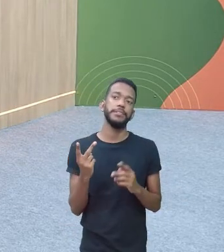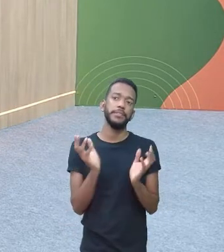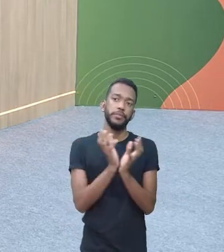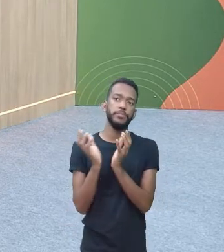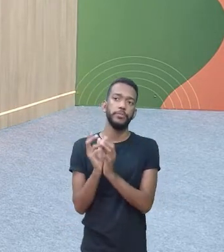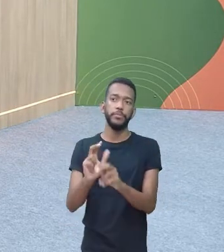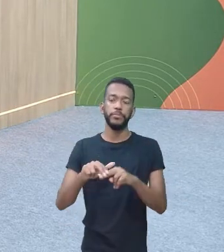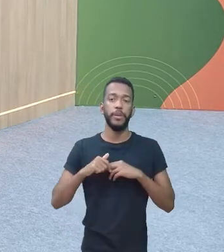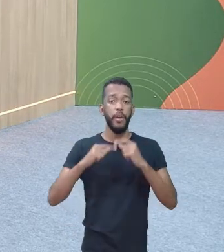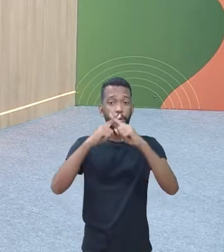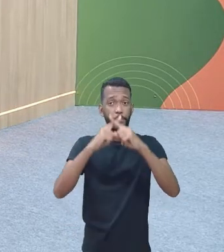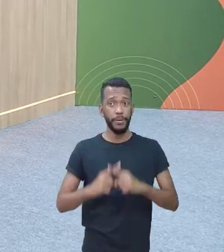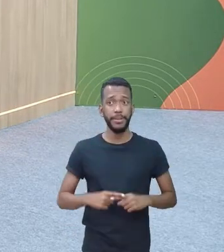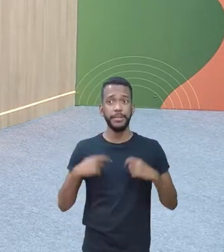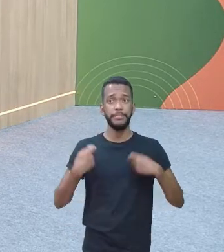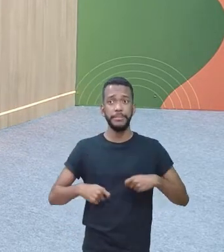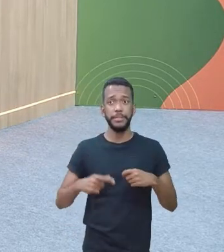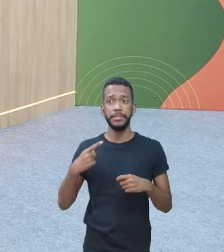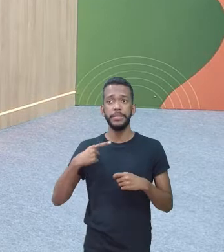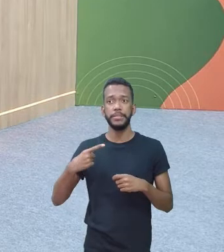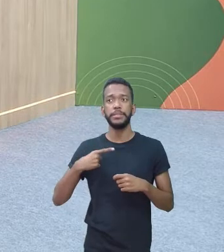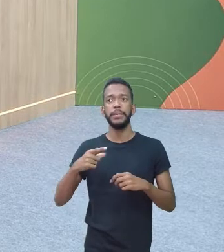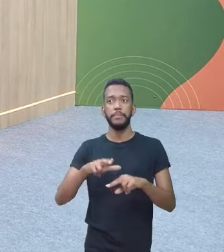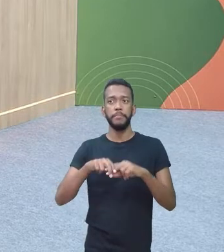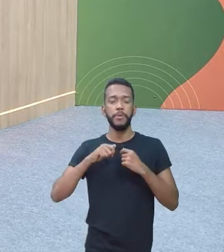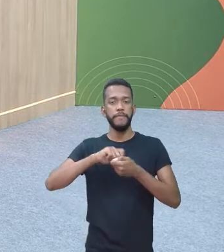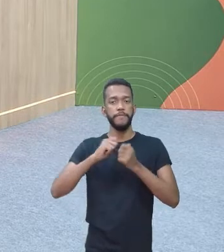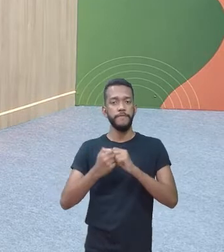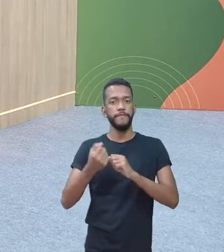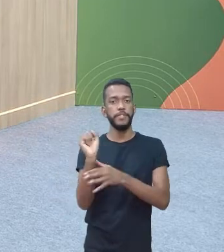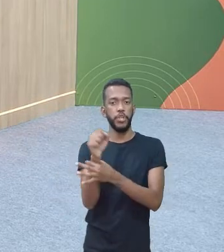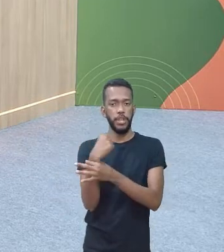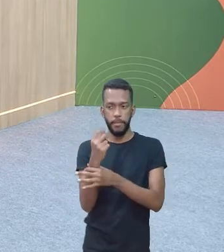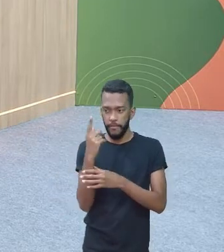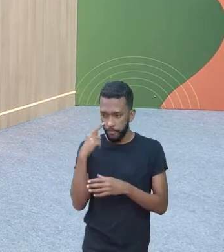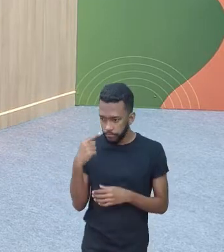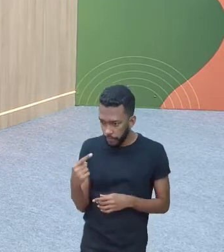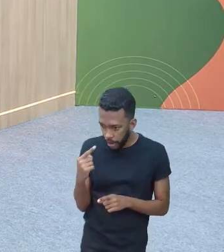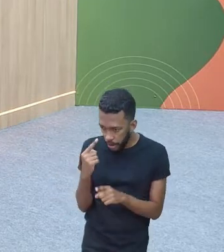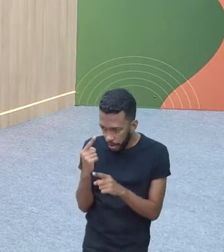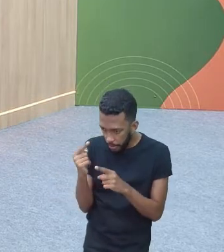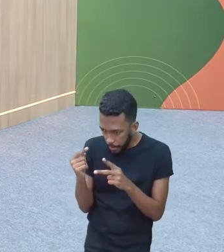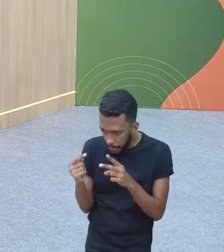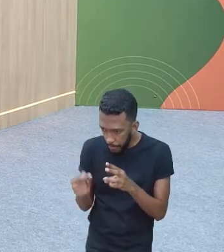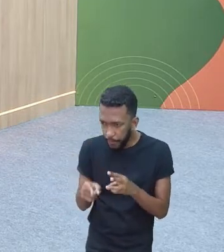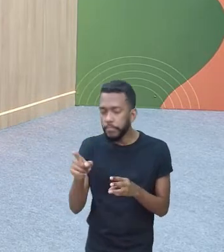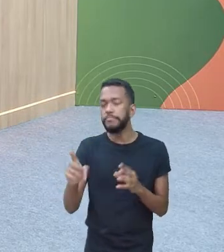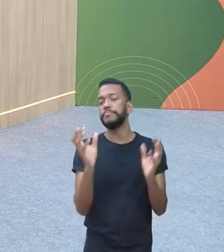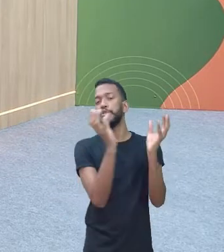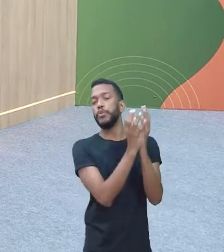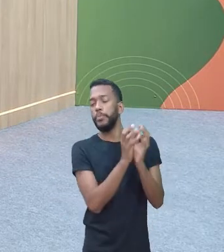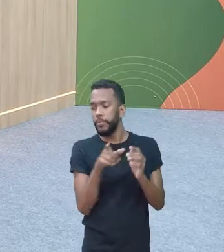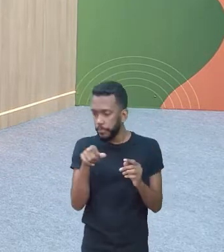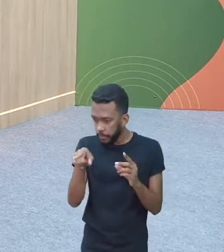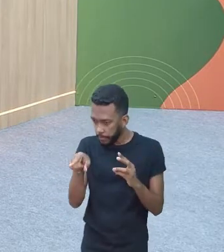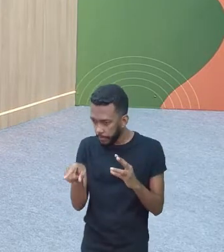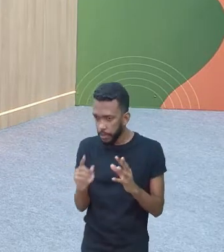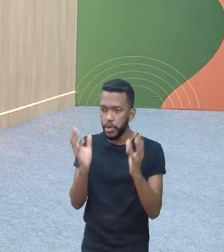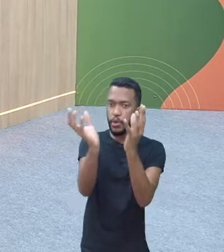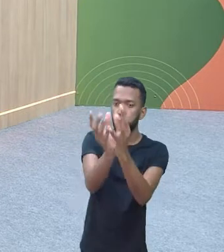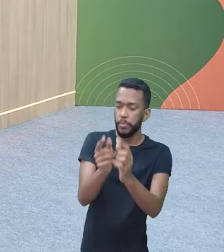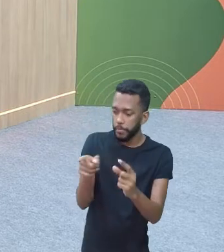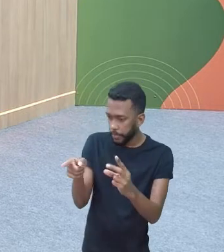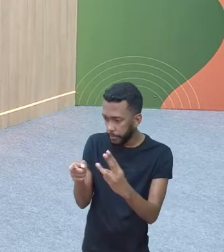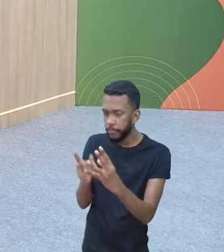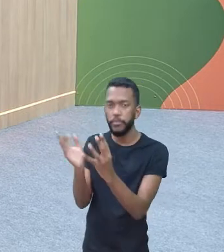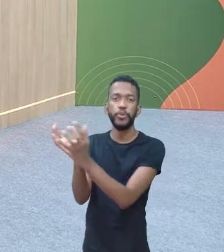para competir, eles precisam passar por um médico, um fisioterapeuta, que vão indicar aí essa classificação para eles poderem entrar na categoria